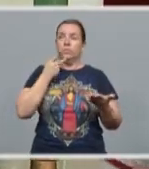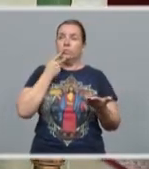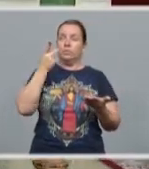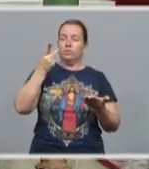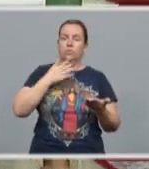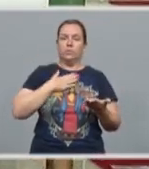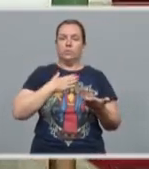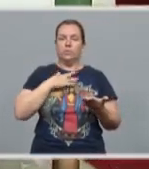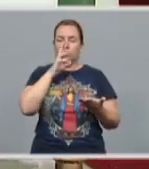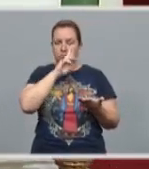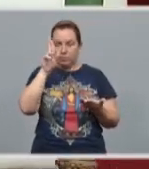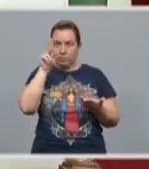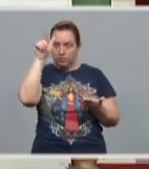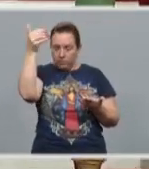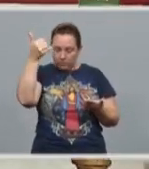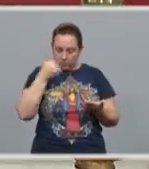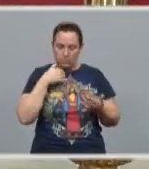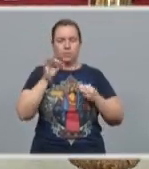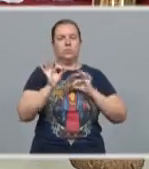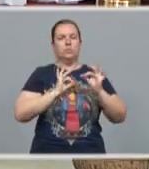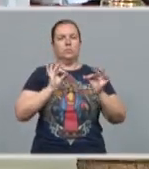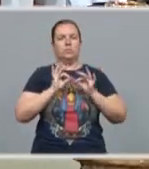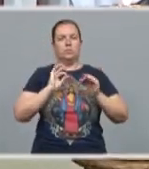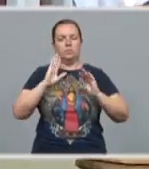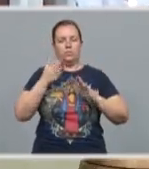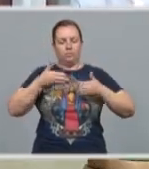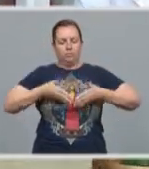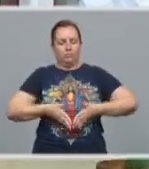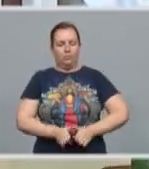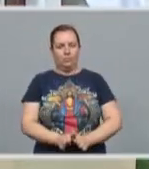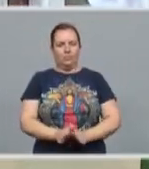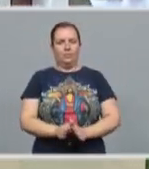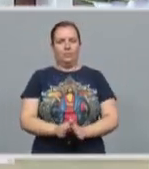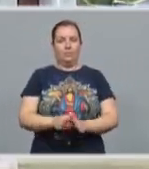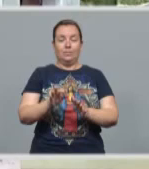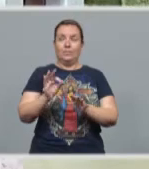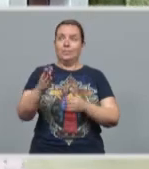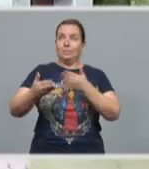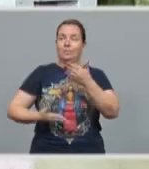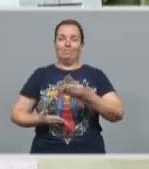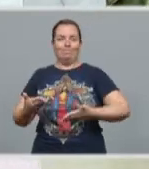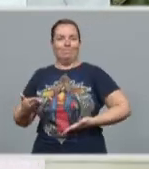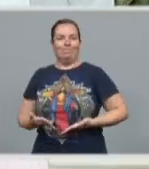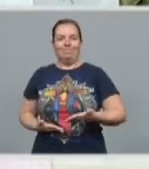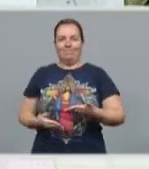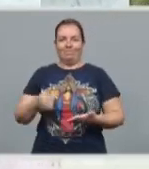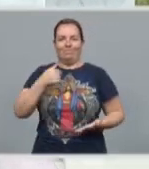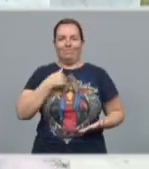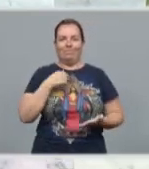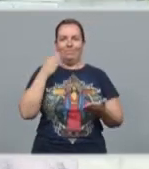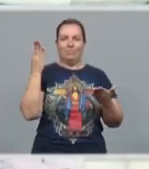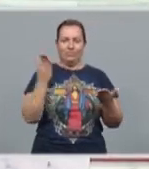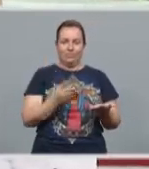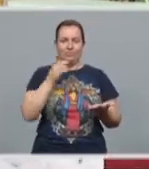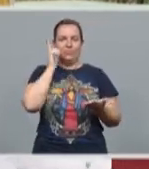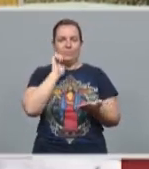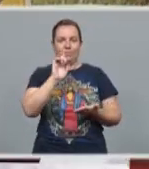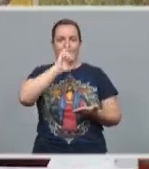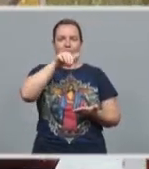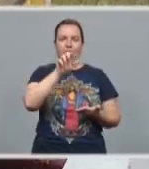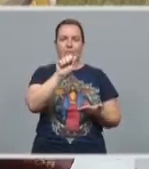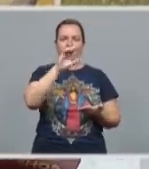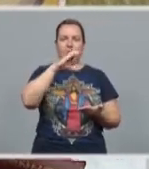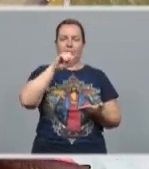Senhor: Ele que me preparou desde o nascimento para ser seu servo, que eu recupere Jacó para ele